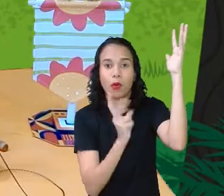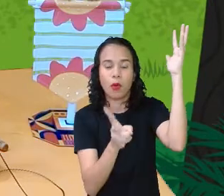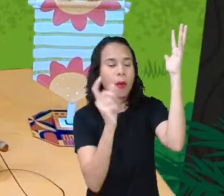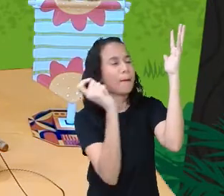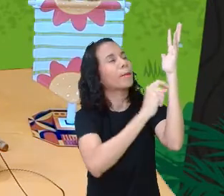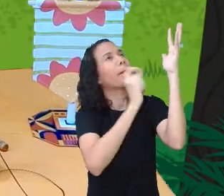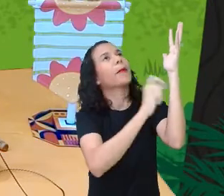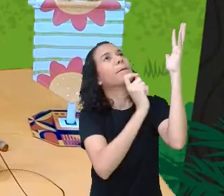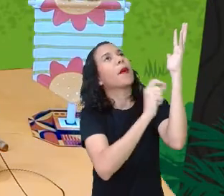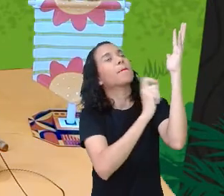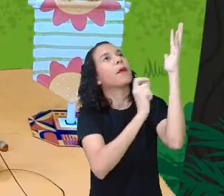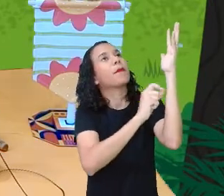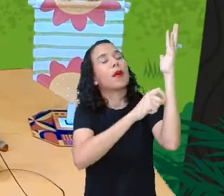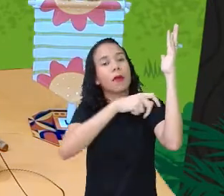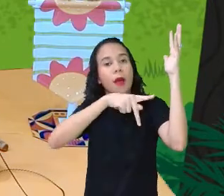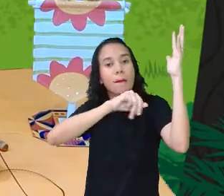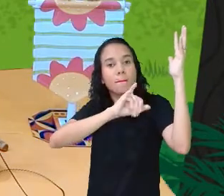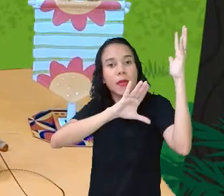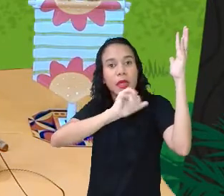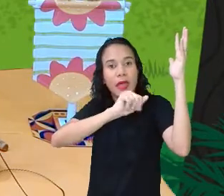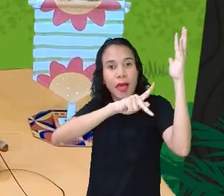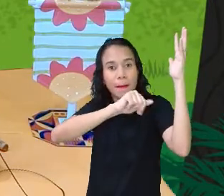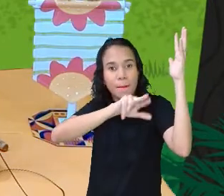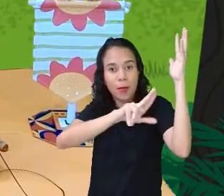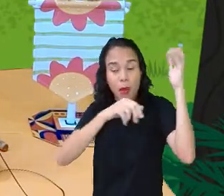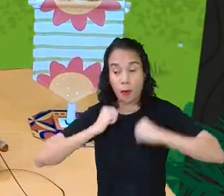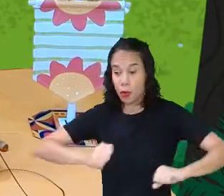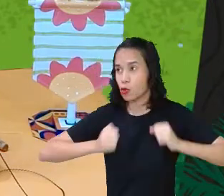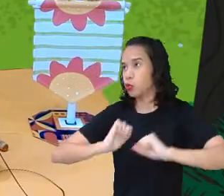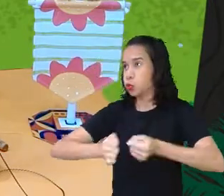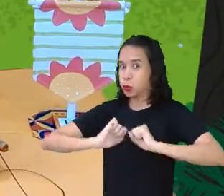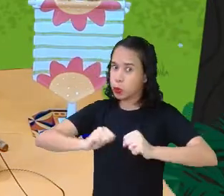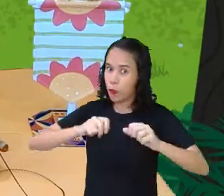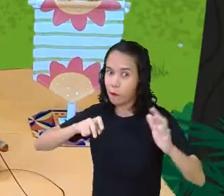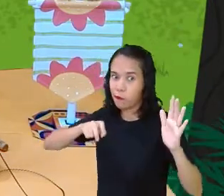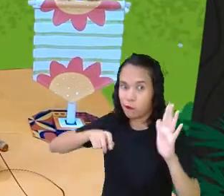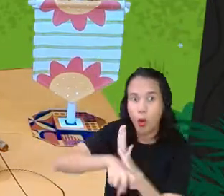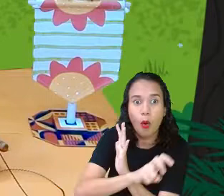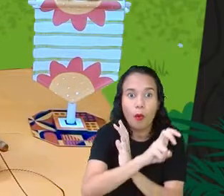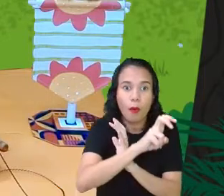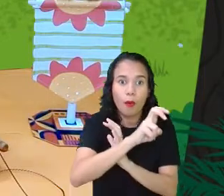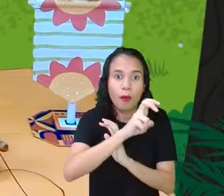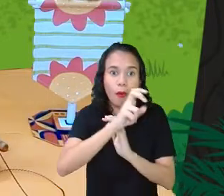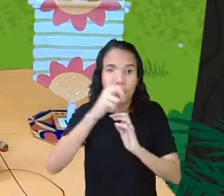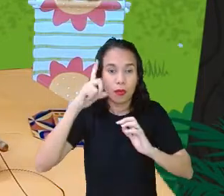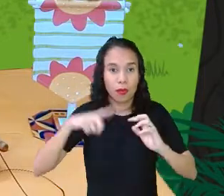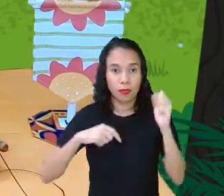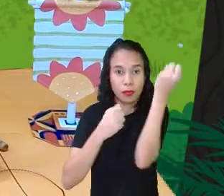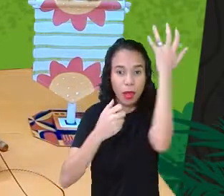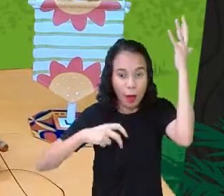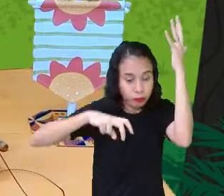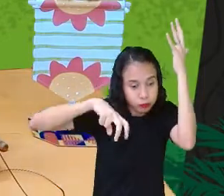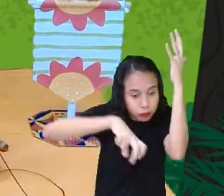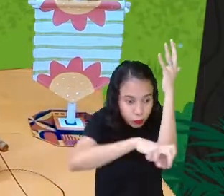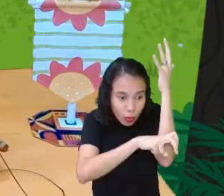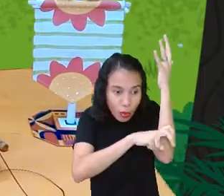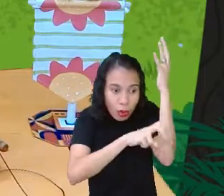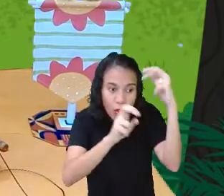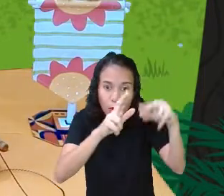Bicando, bicando o tempo inteiro. Kaluanã teve que dar uma carreira para baixo do tronco de uma árvore. Sabe por